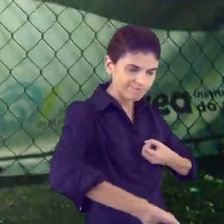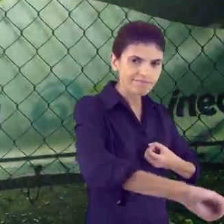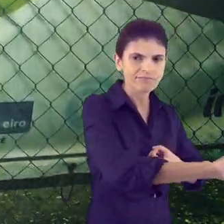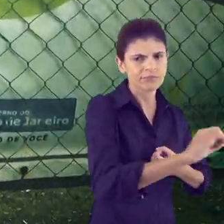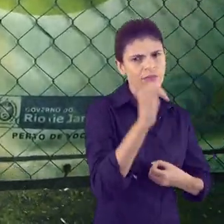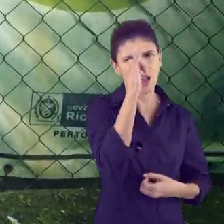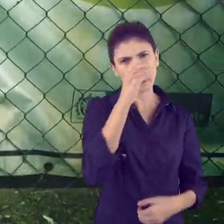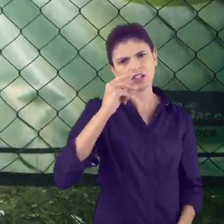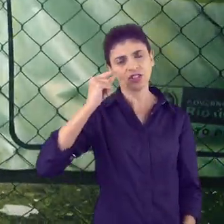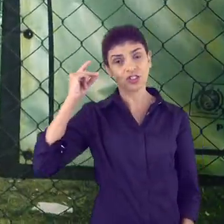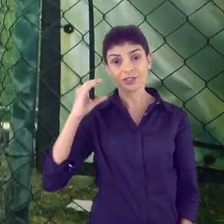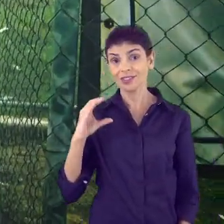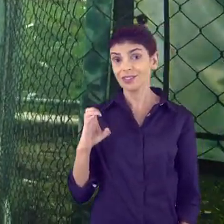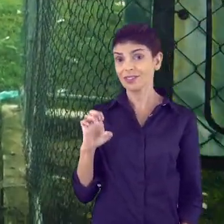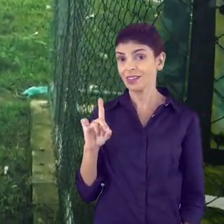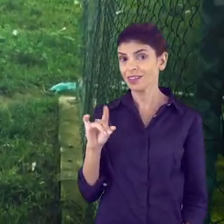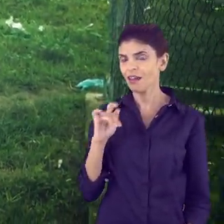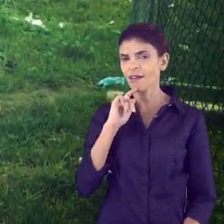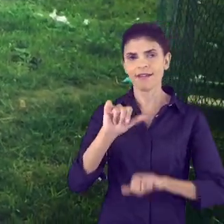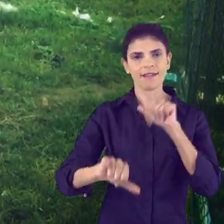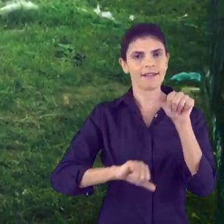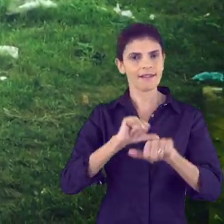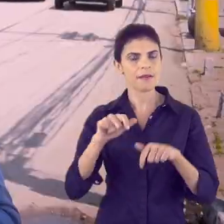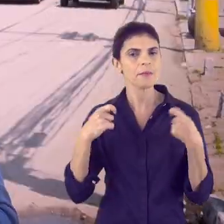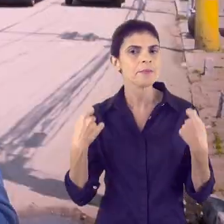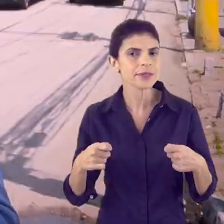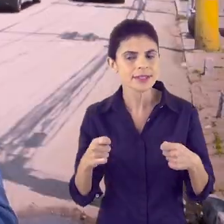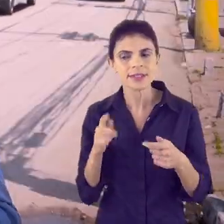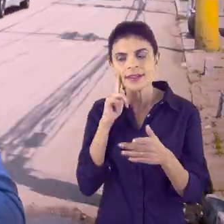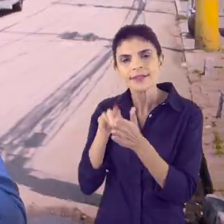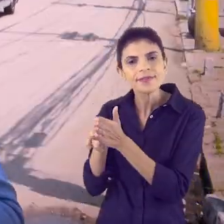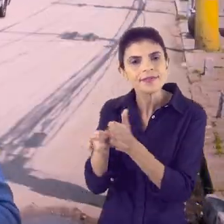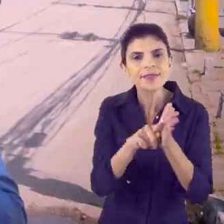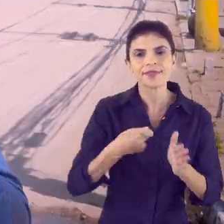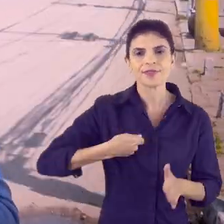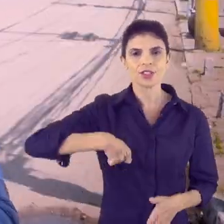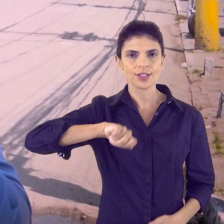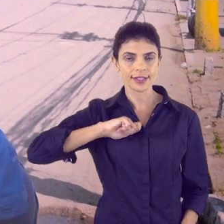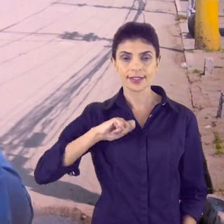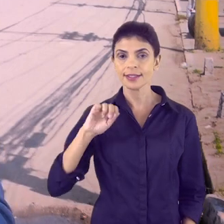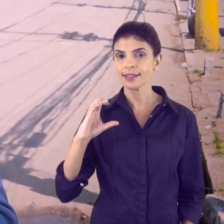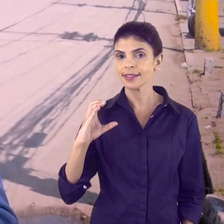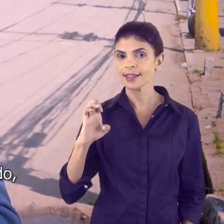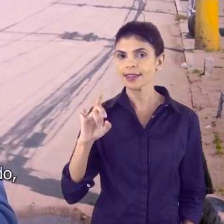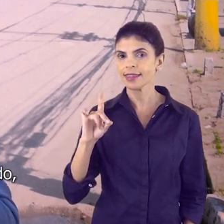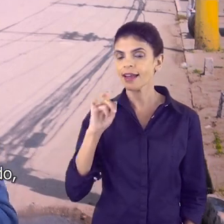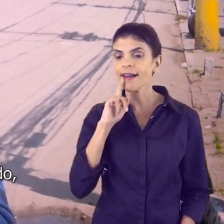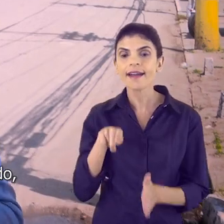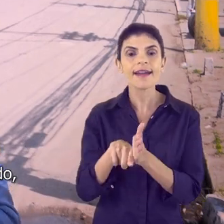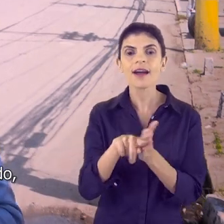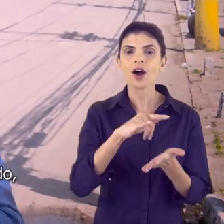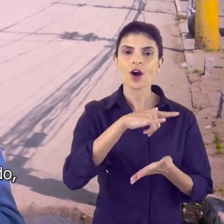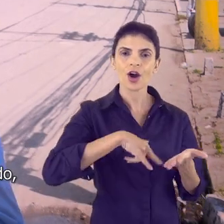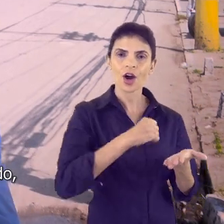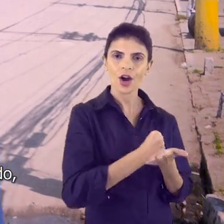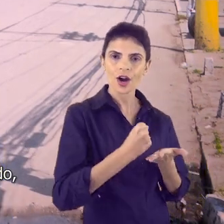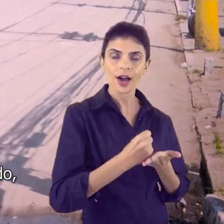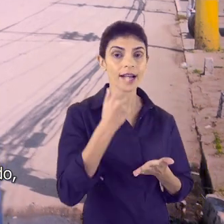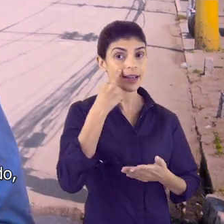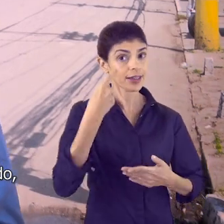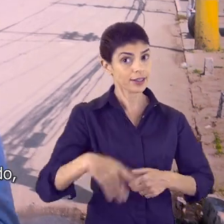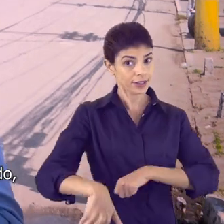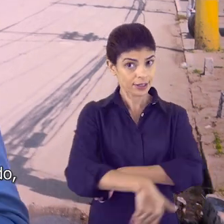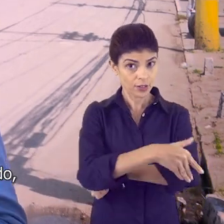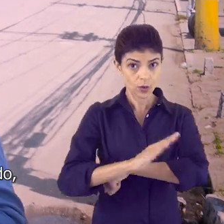esgoto é antiga e a SEDAE precisa refazer. Precisamos fiscalizar o contrato da SEDAE para que não só aqui na rua